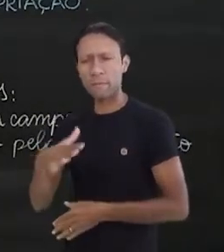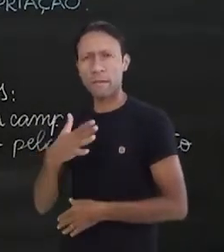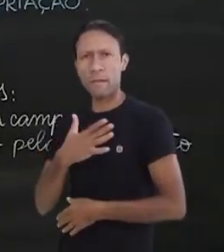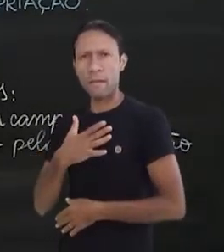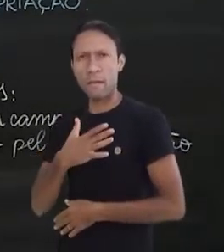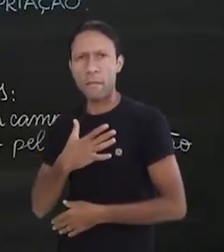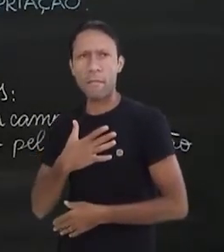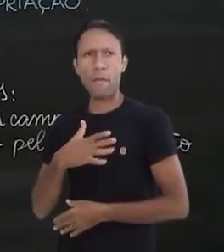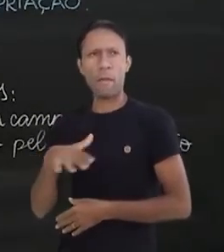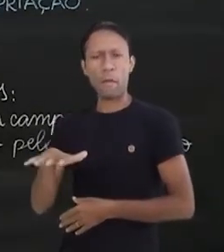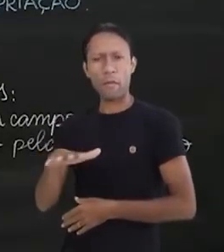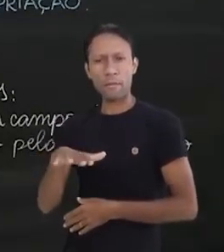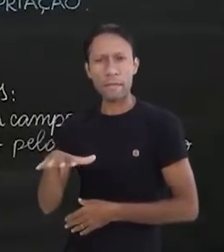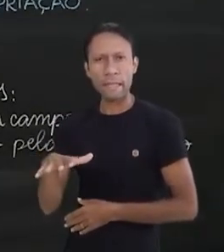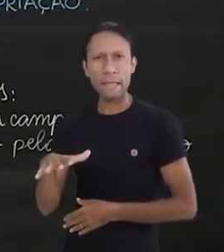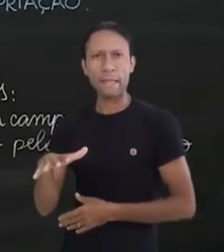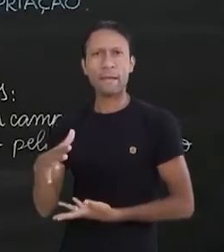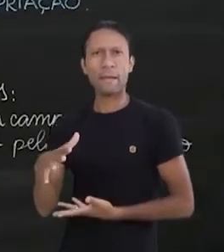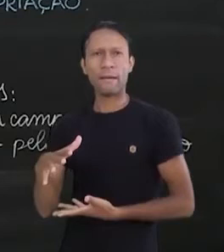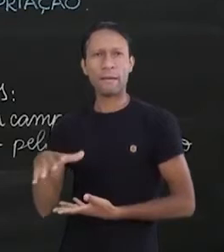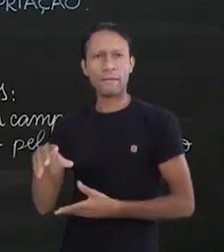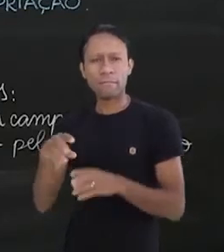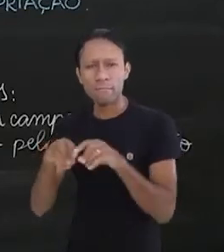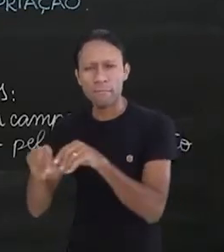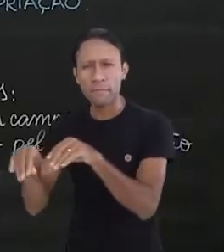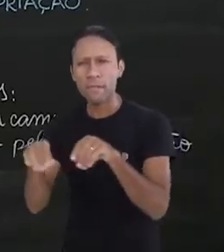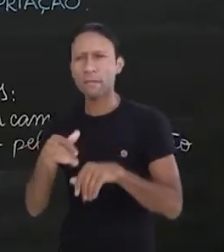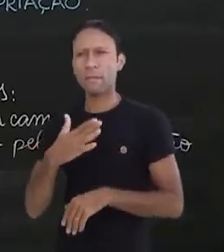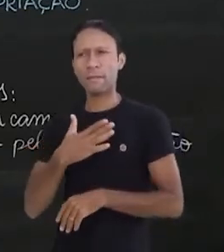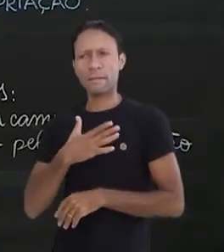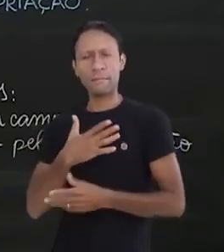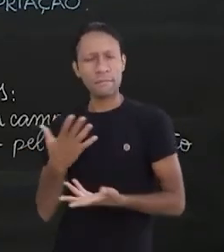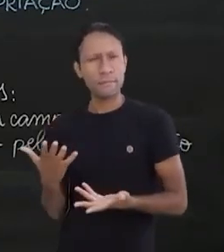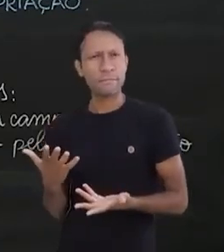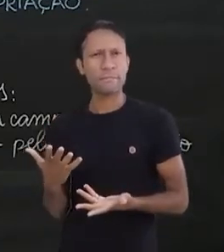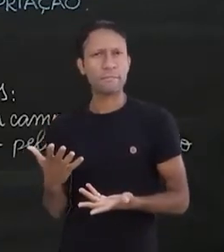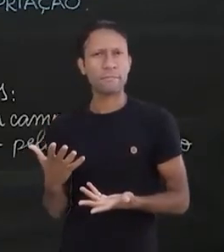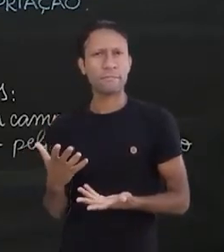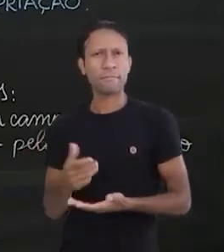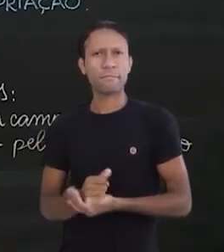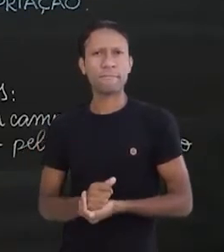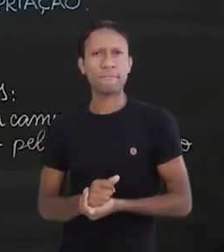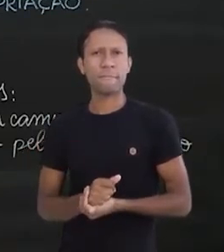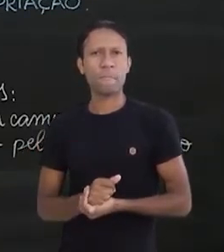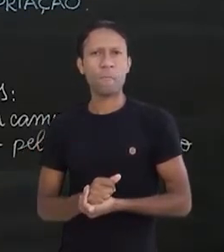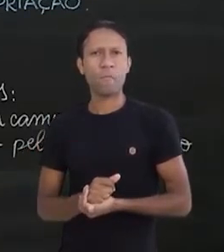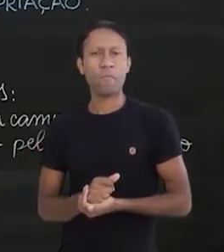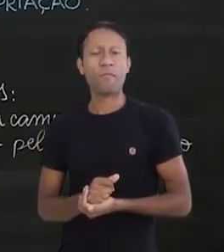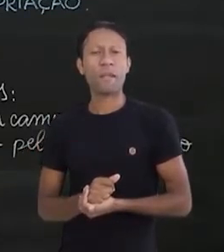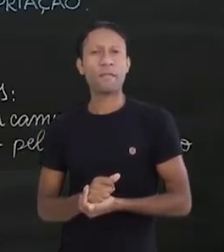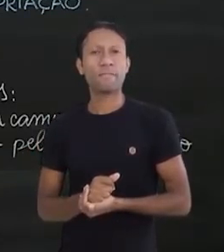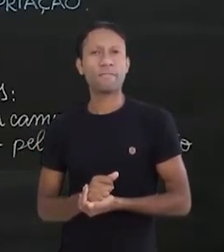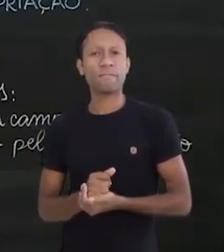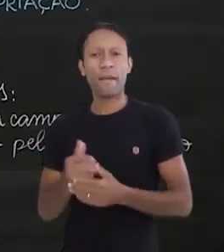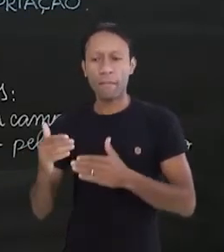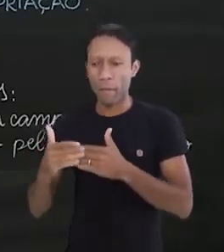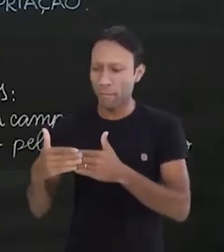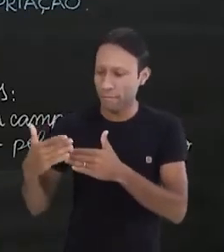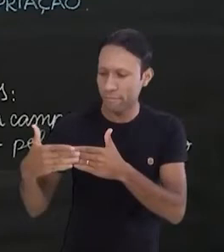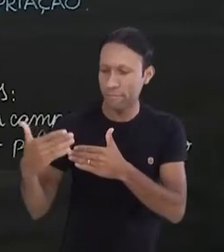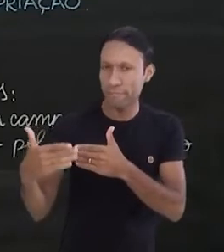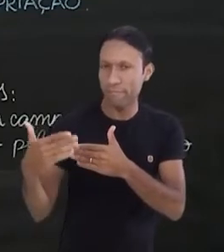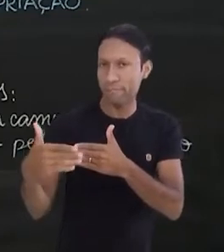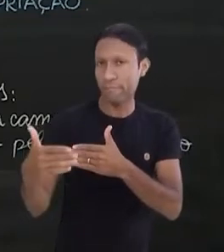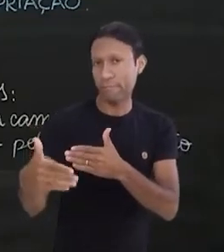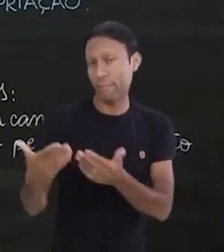nós chamamos de território, essa territorialidade, vai ser aquilo que vai desenvolver mais para frente